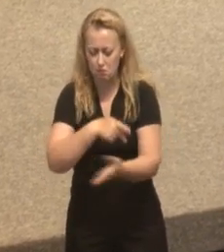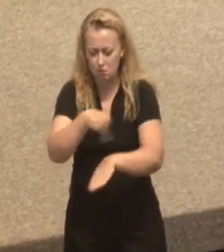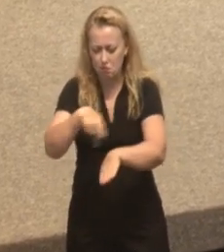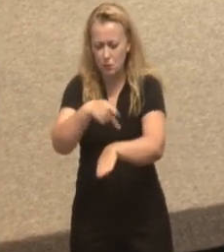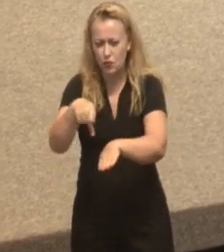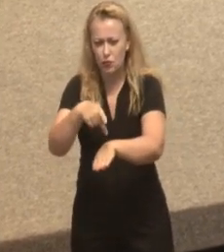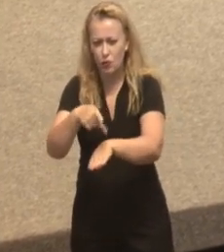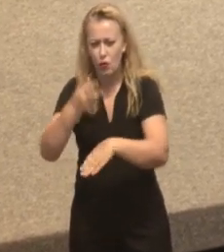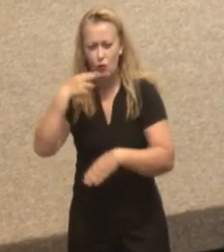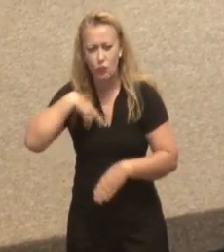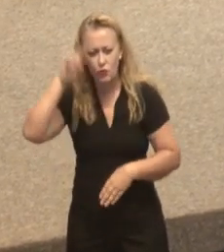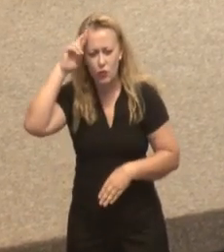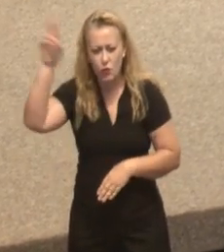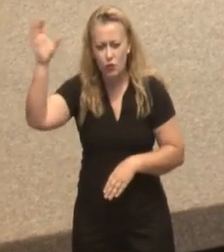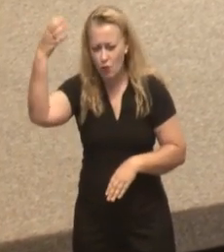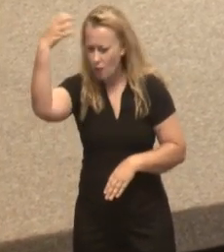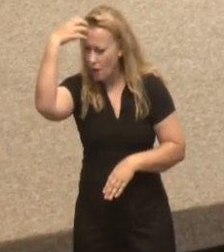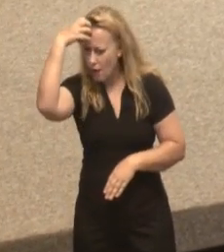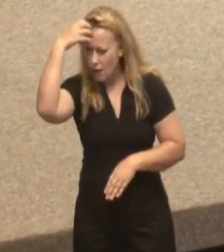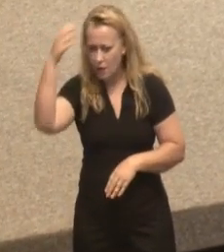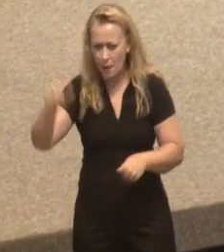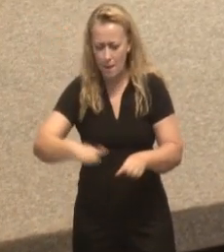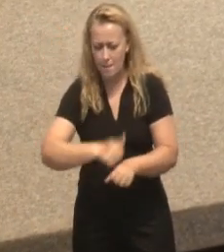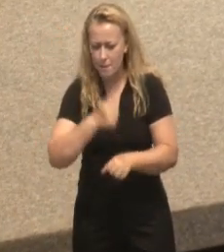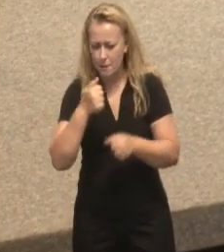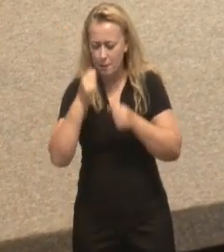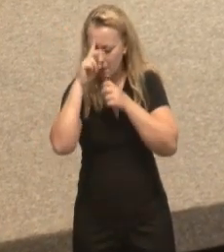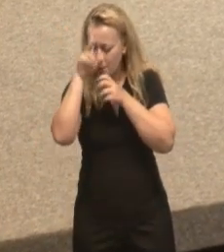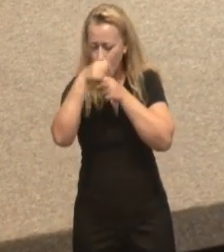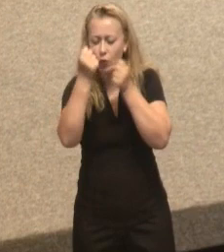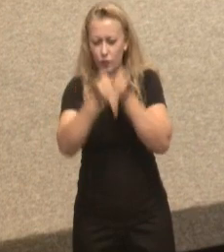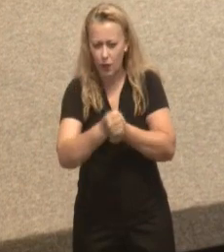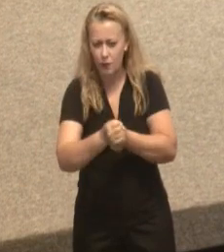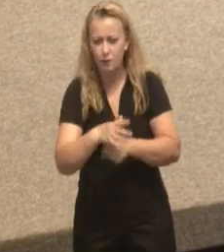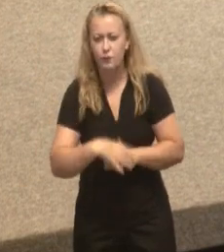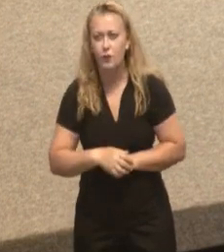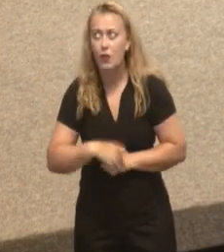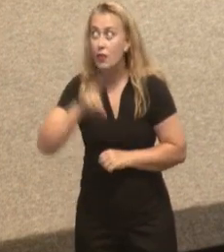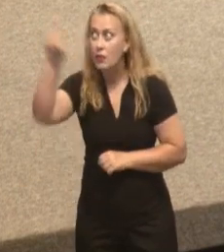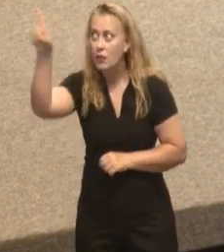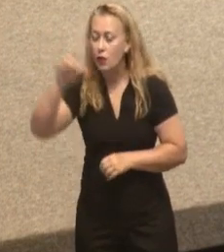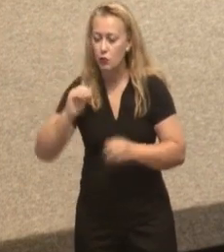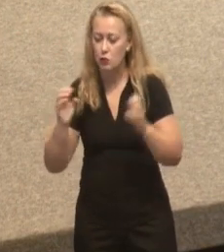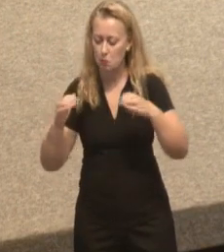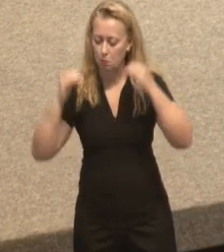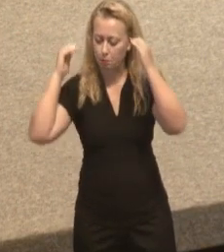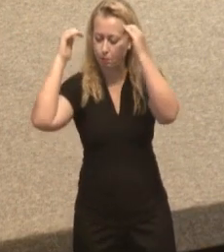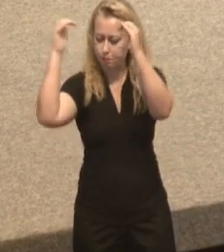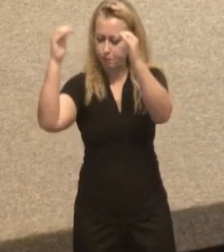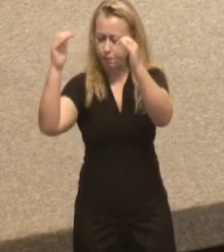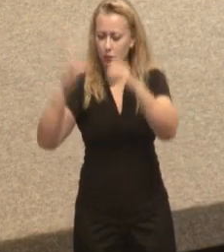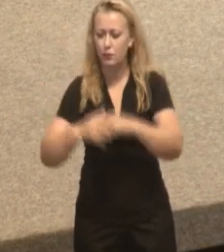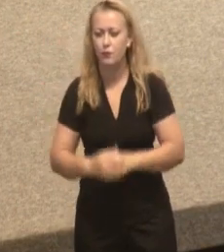poderoso. O Senhor nos tem. Ele é o nosso Deus soberano.